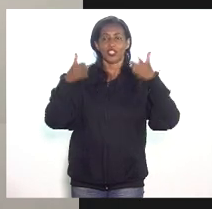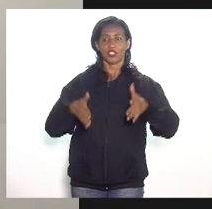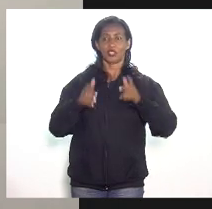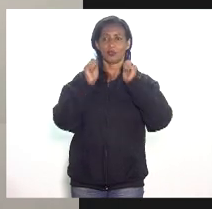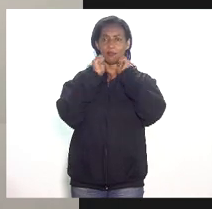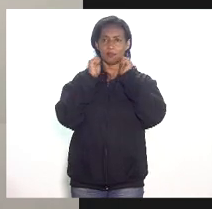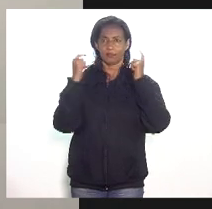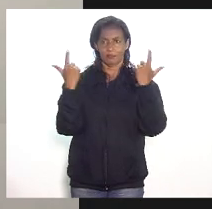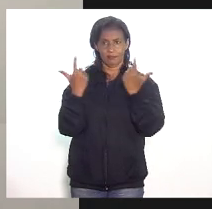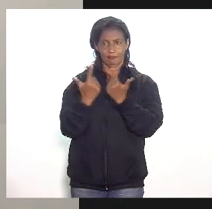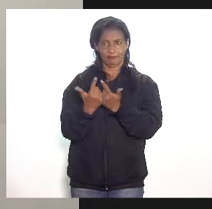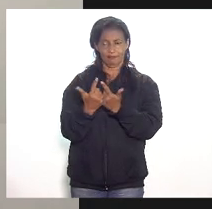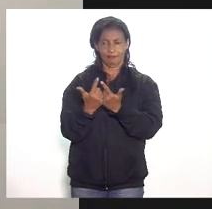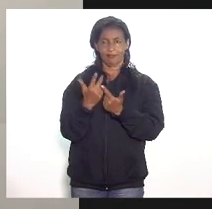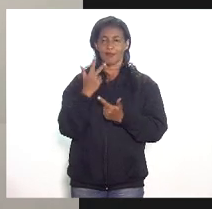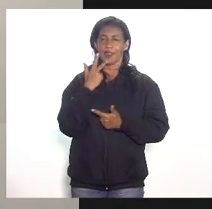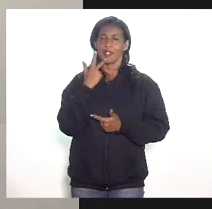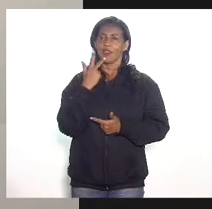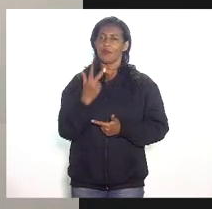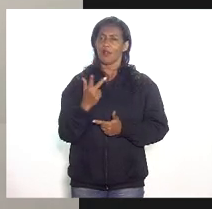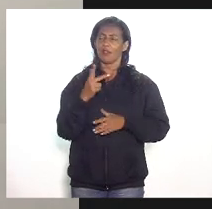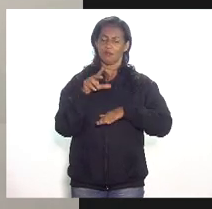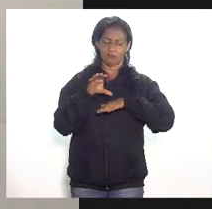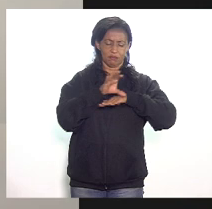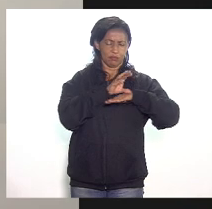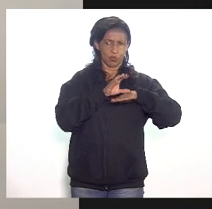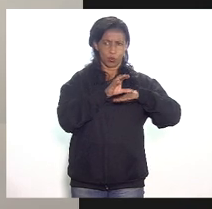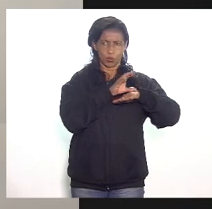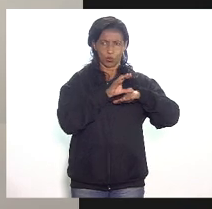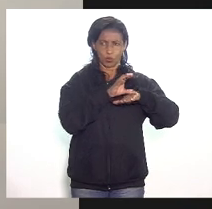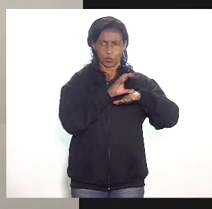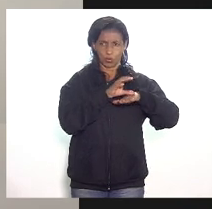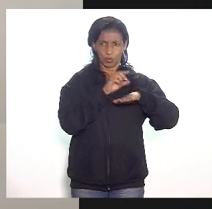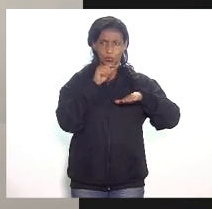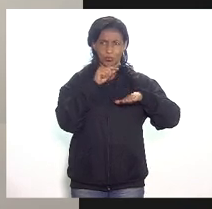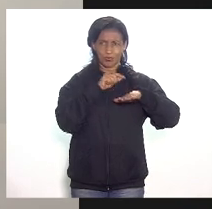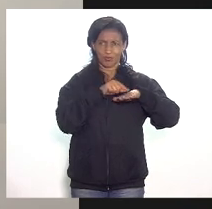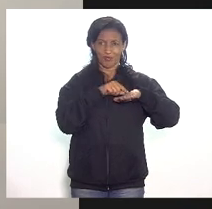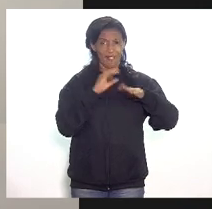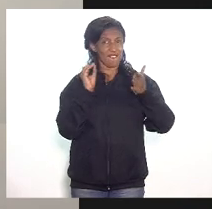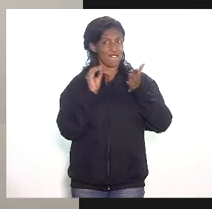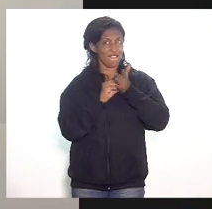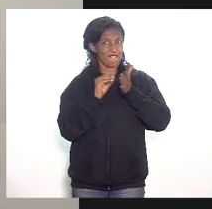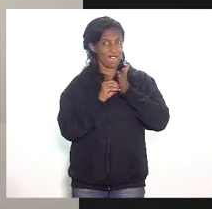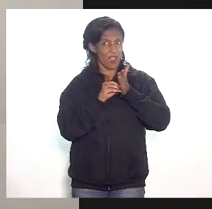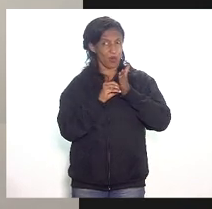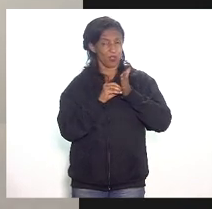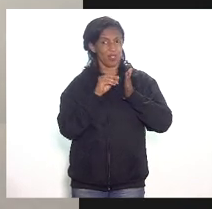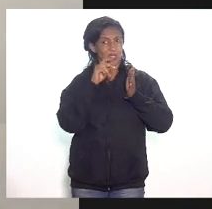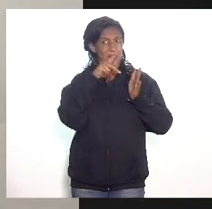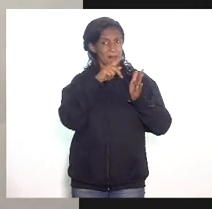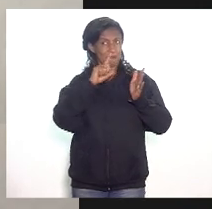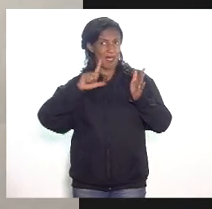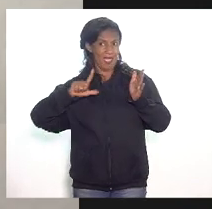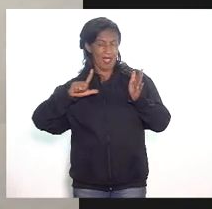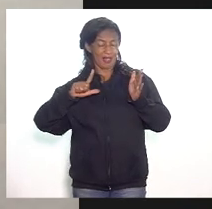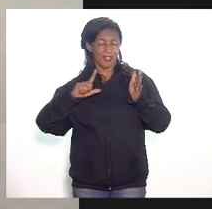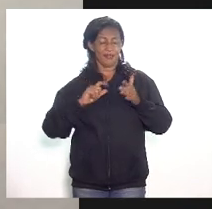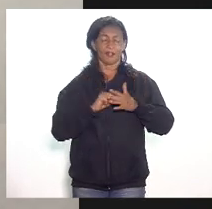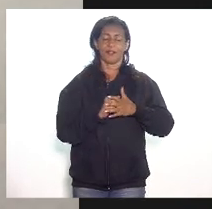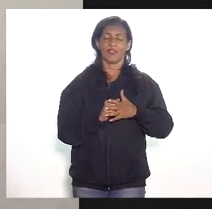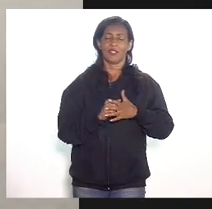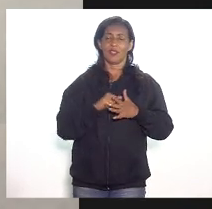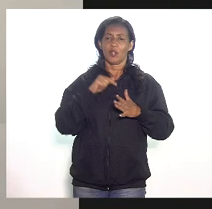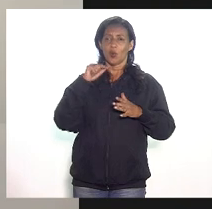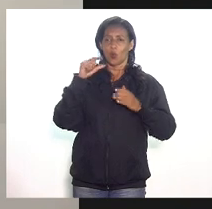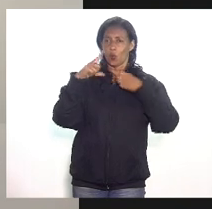questão da constitucionalidade dele é da inconstitucionalidade desse PL é intransponível, porque o